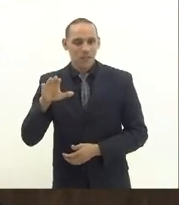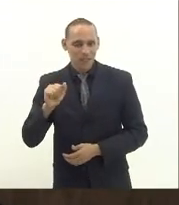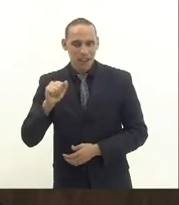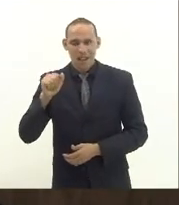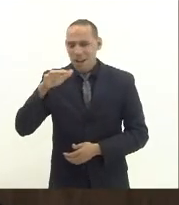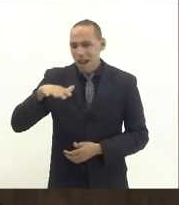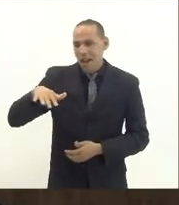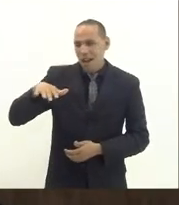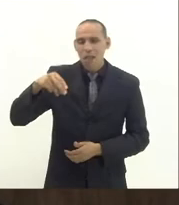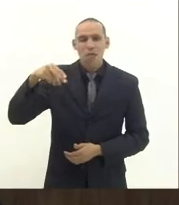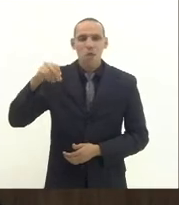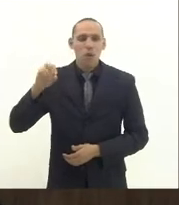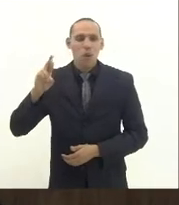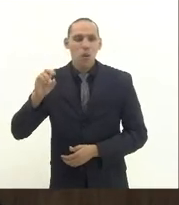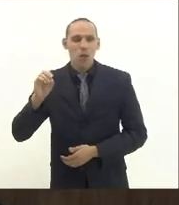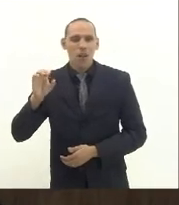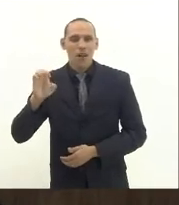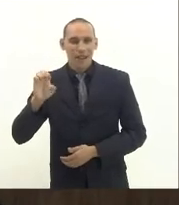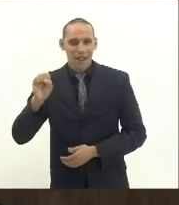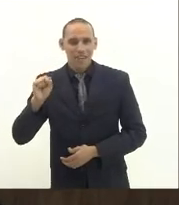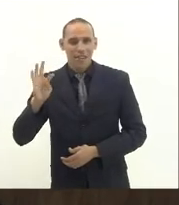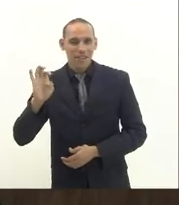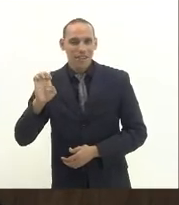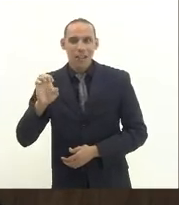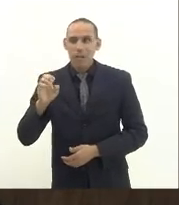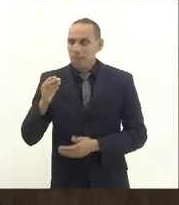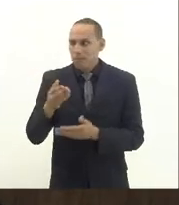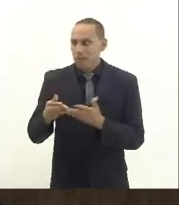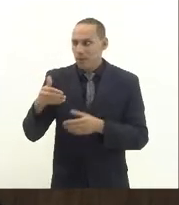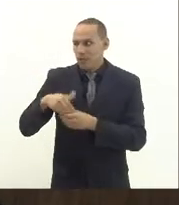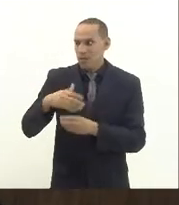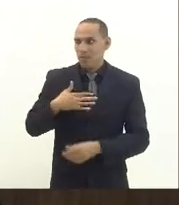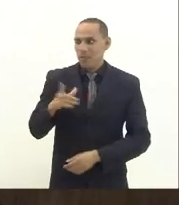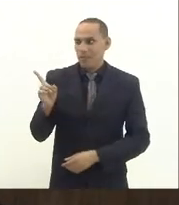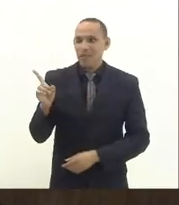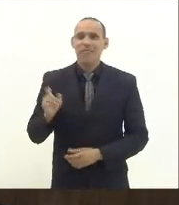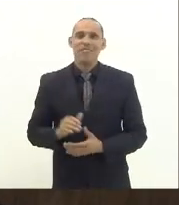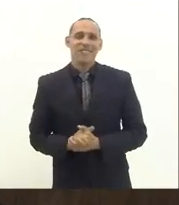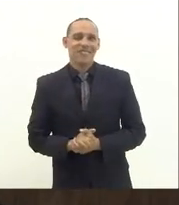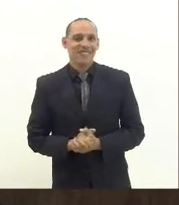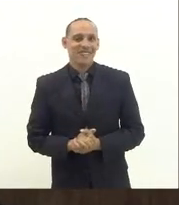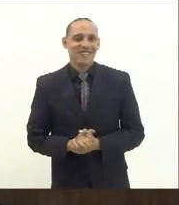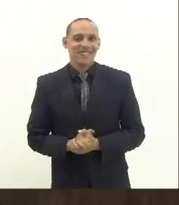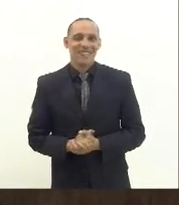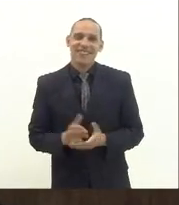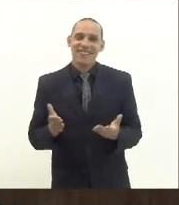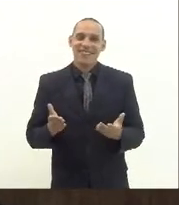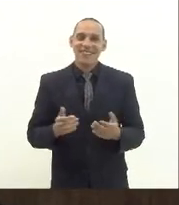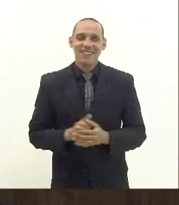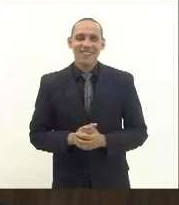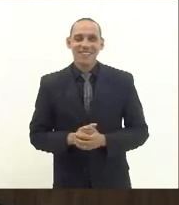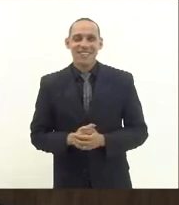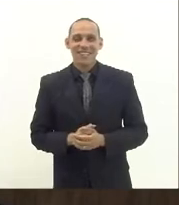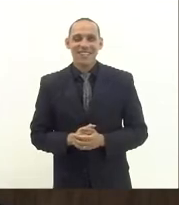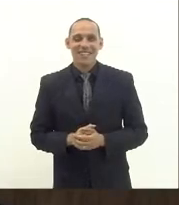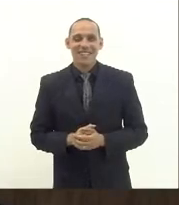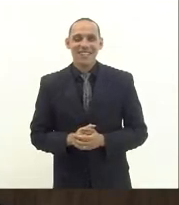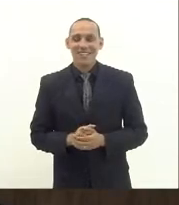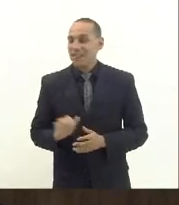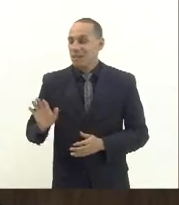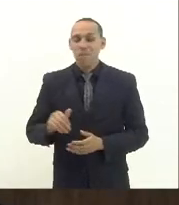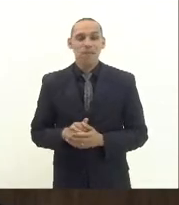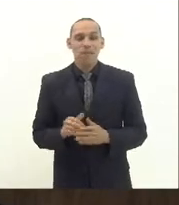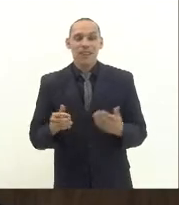do Estado tu vai perder vai perder meu voto é tentar tem o que eu queria